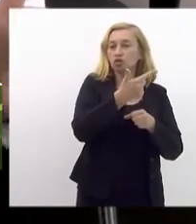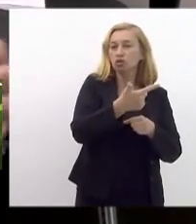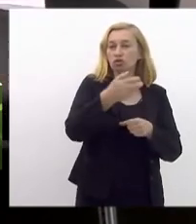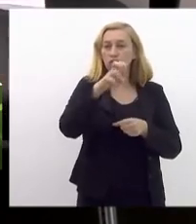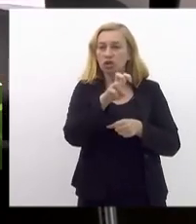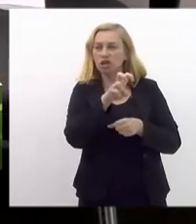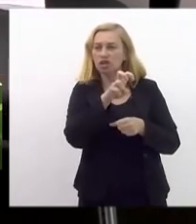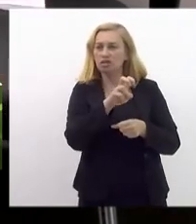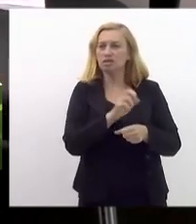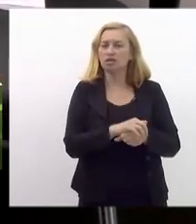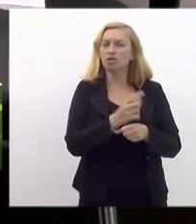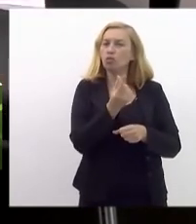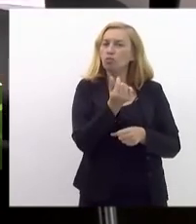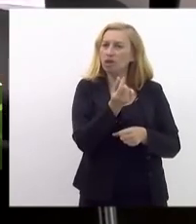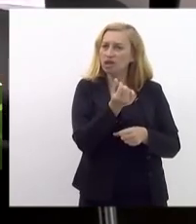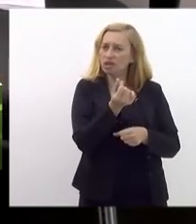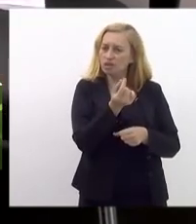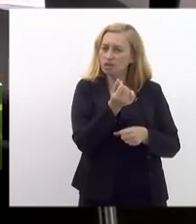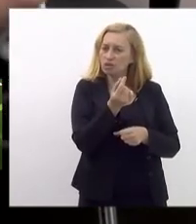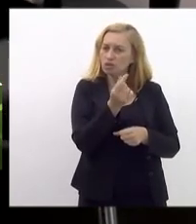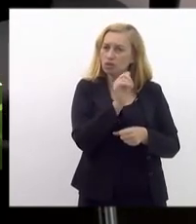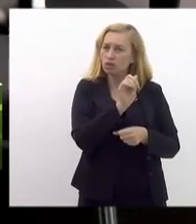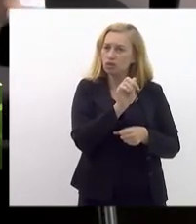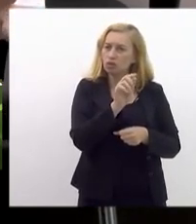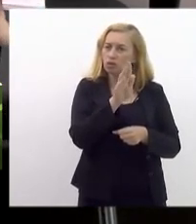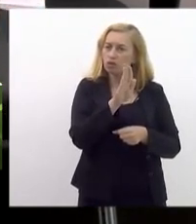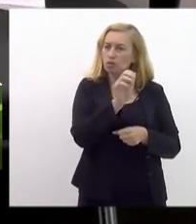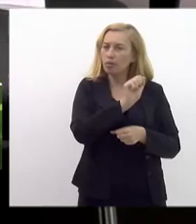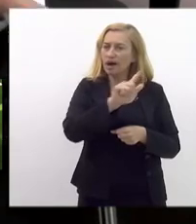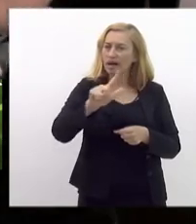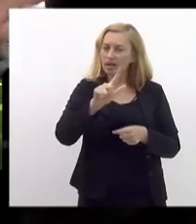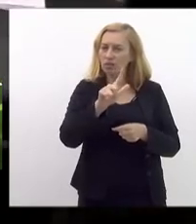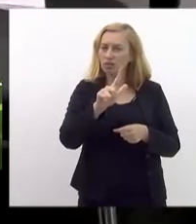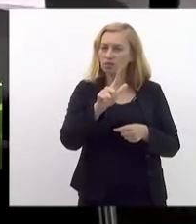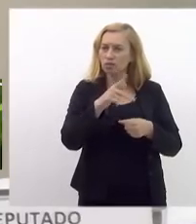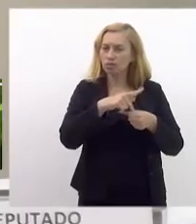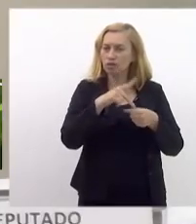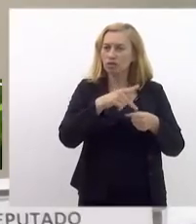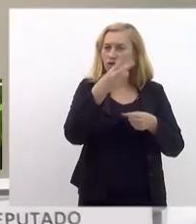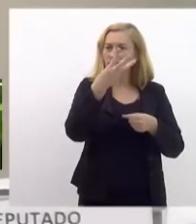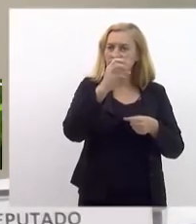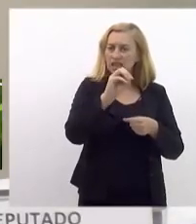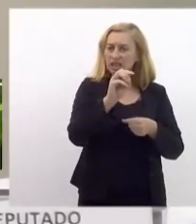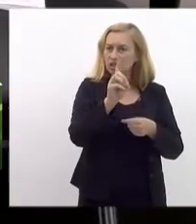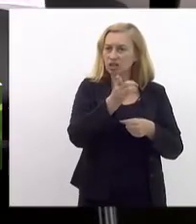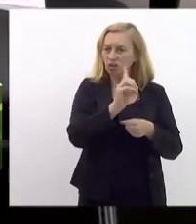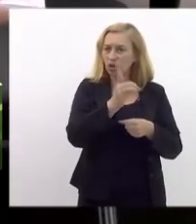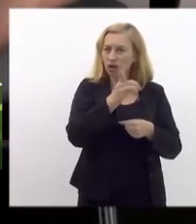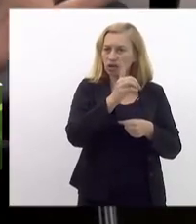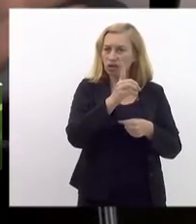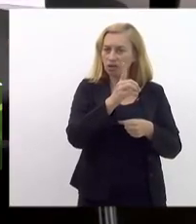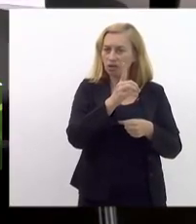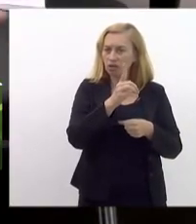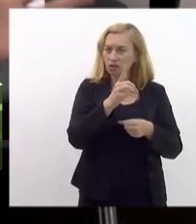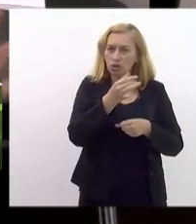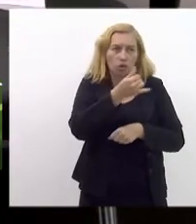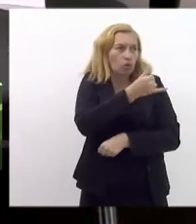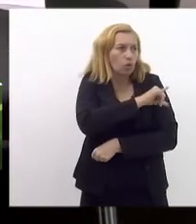quando o preço do barril do petróleo foi a 30 dólares, 30 e poucos dólares e tal, o Rio de